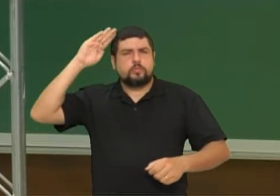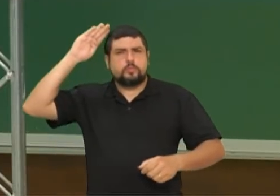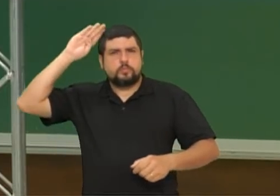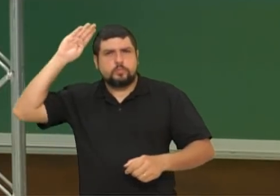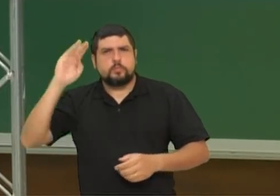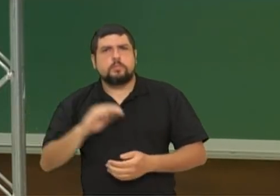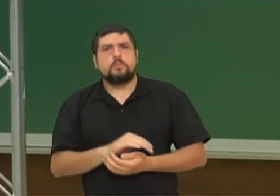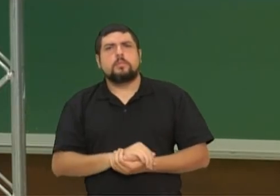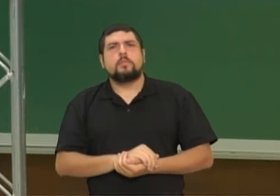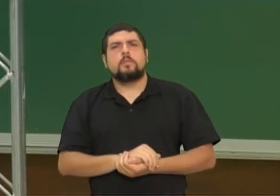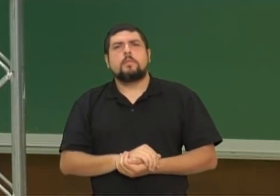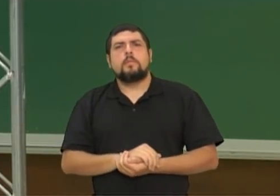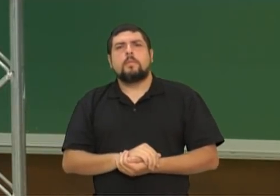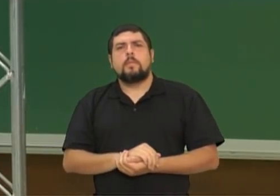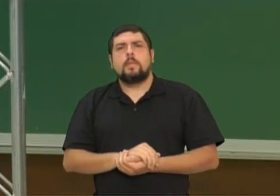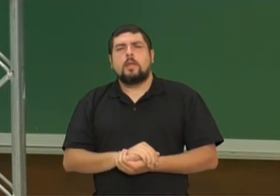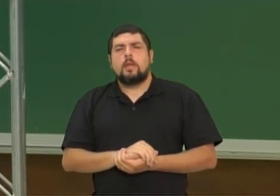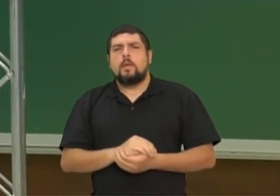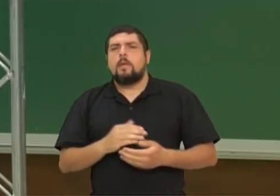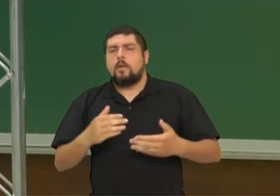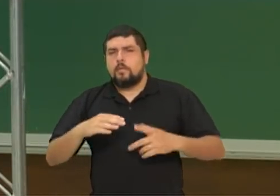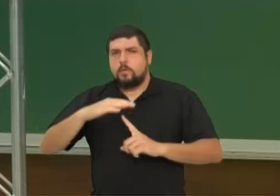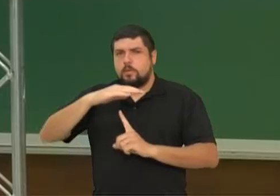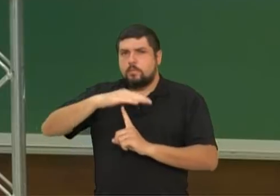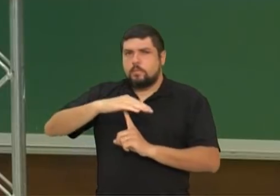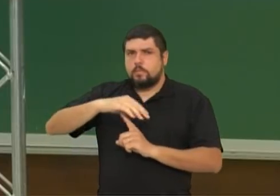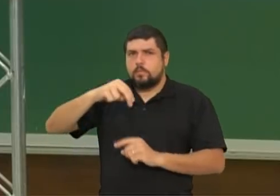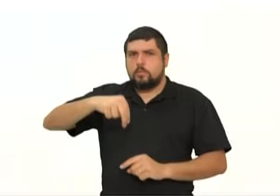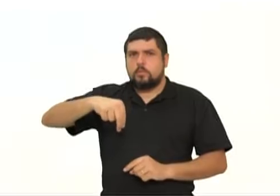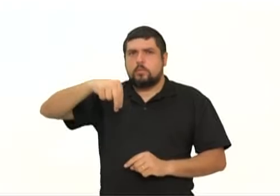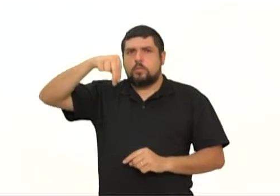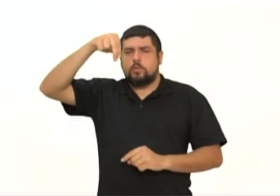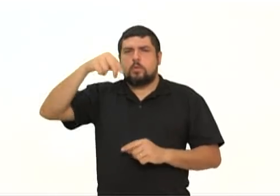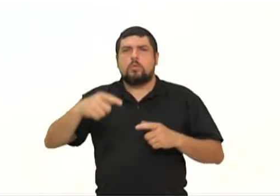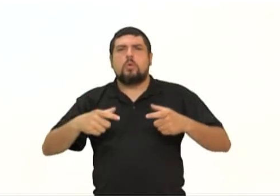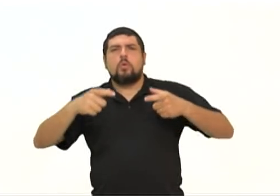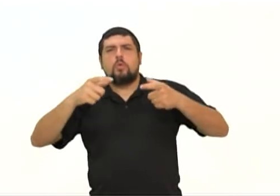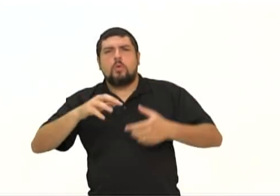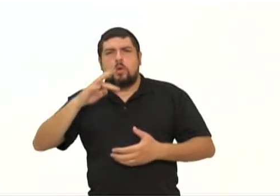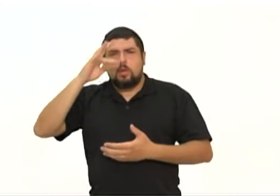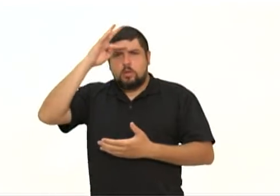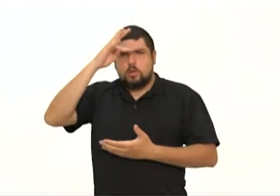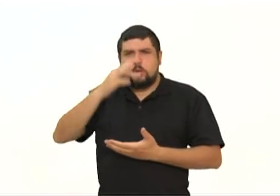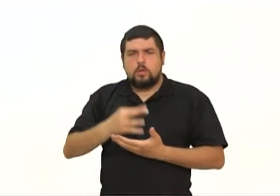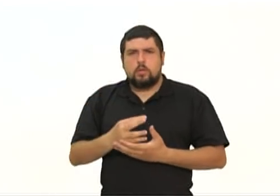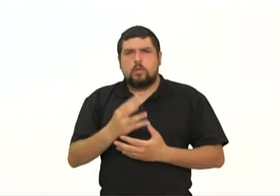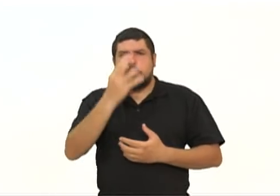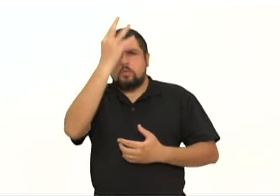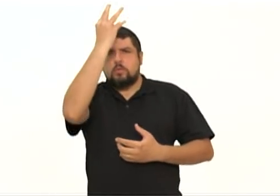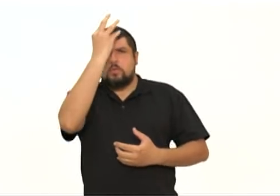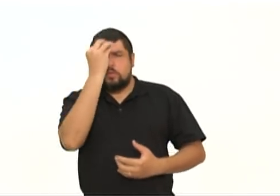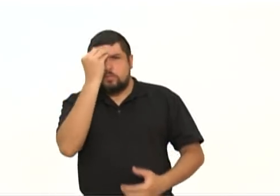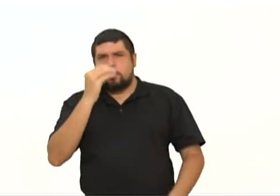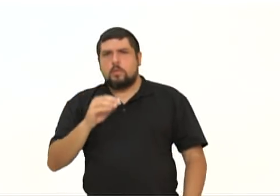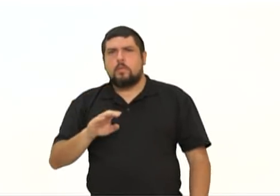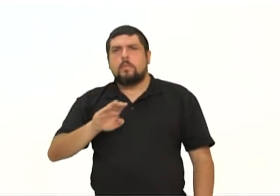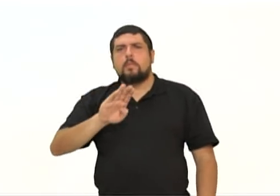no norte do Paraná, nós temos o Santuário da Fé Espírita Reino de Baluaê. Ele foi fundado